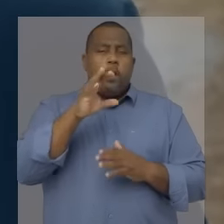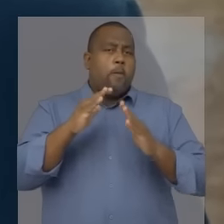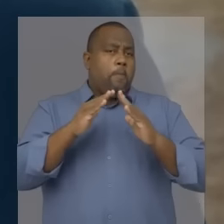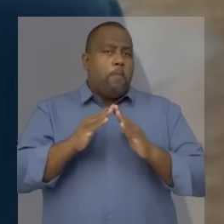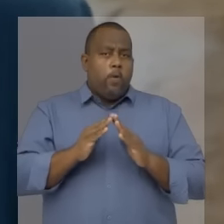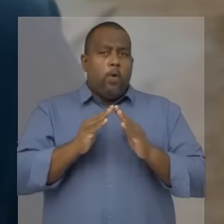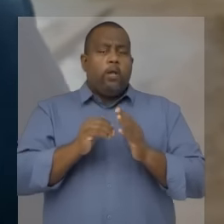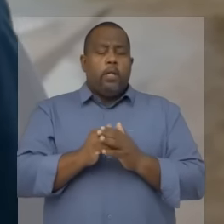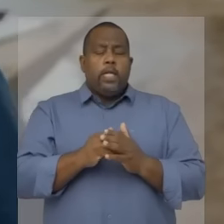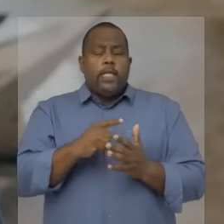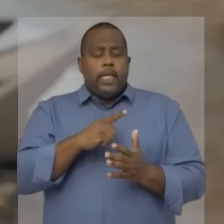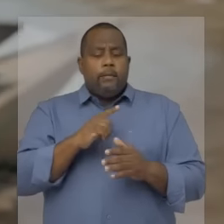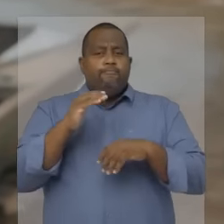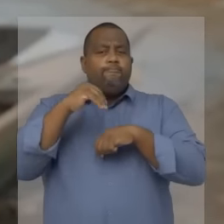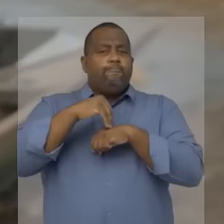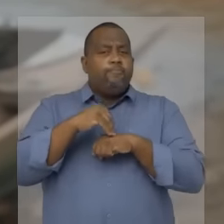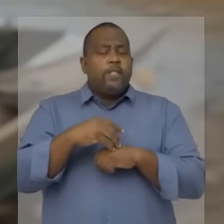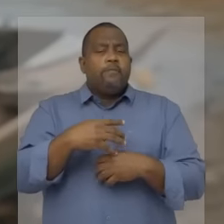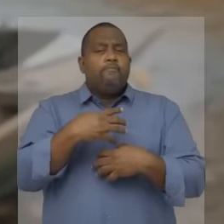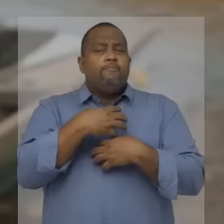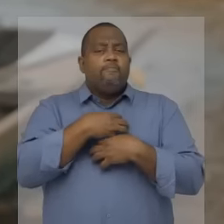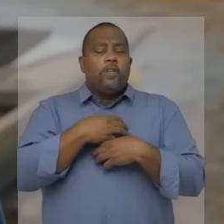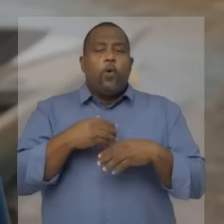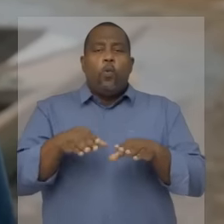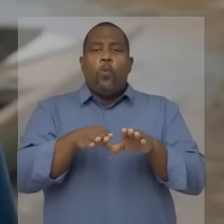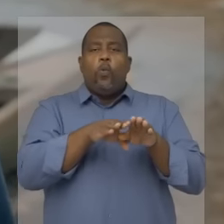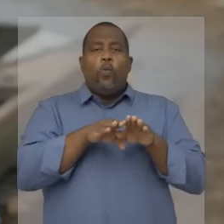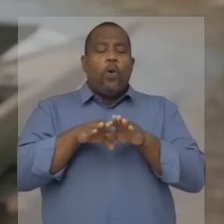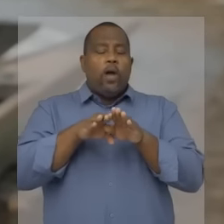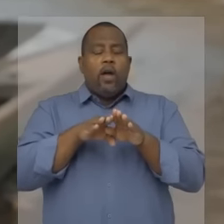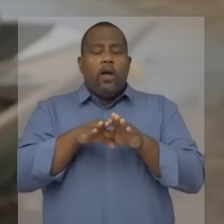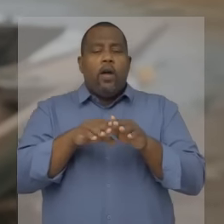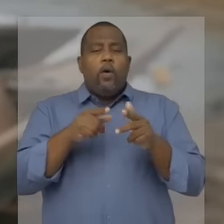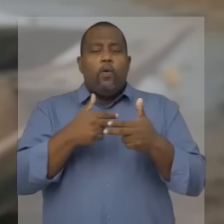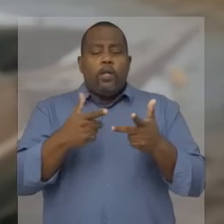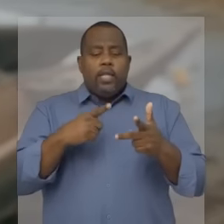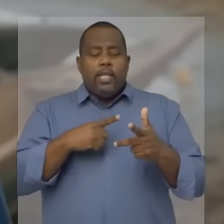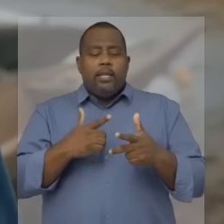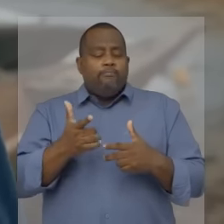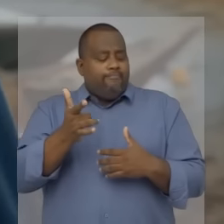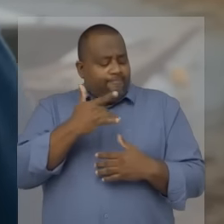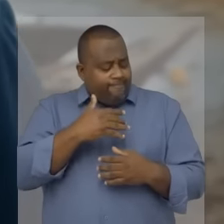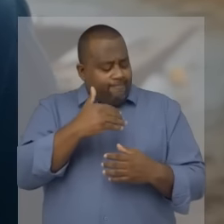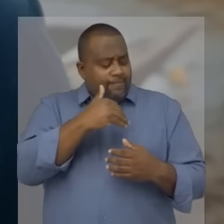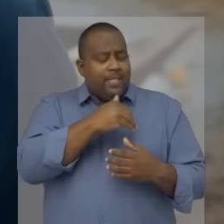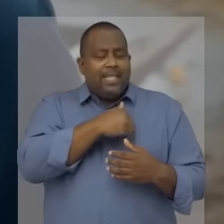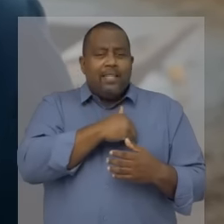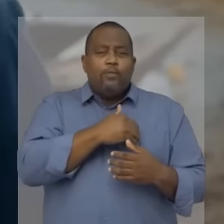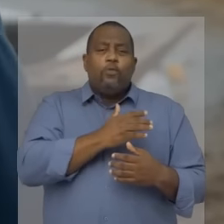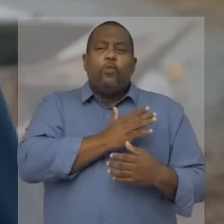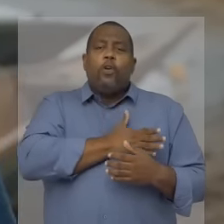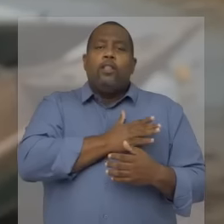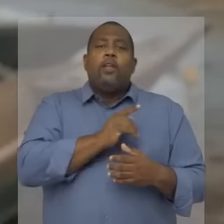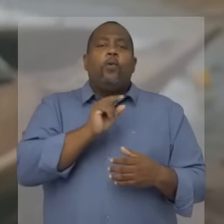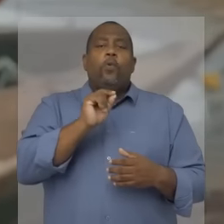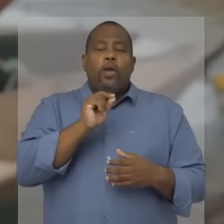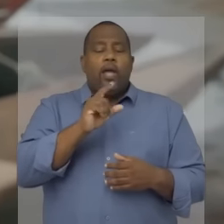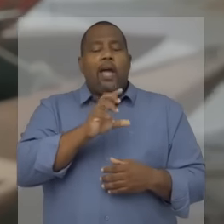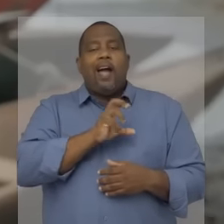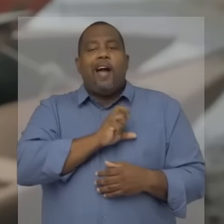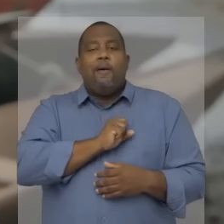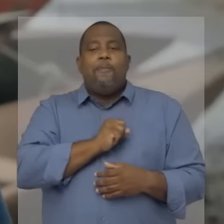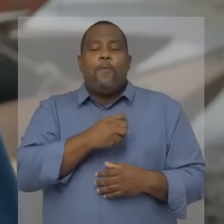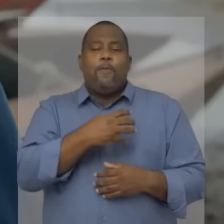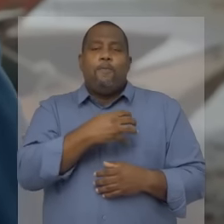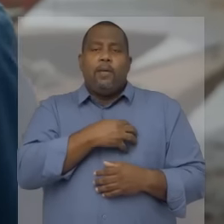eles vivem, têm um sentimento comum. É algo que vem de dentro do coração. É o seu amor pela